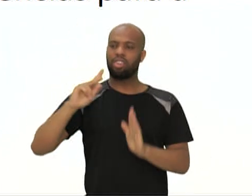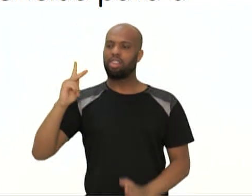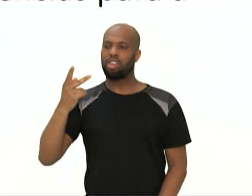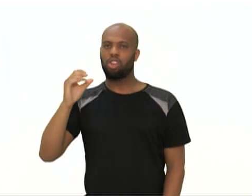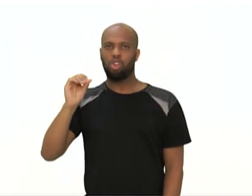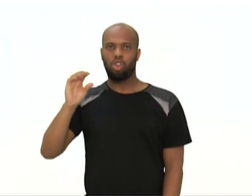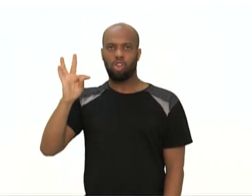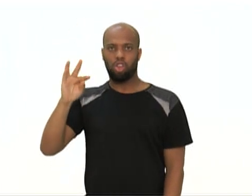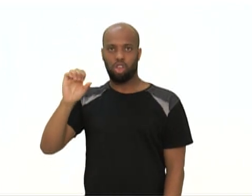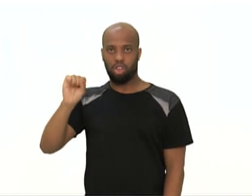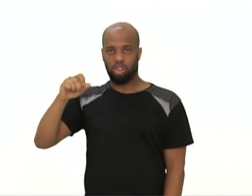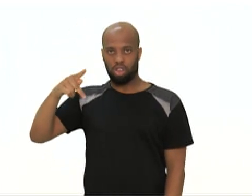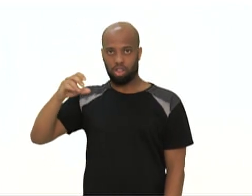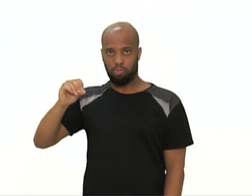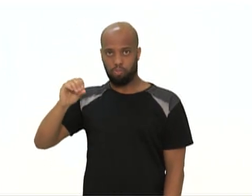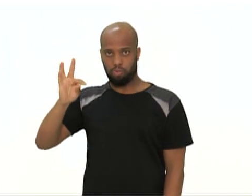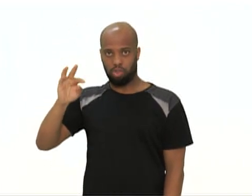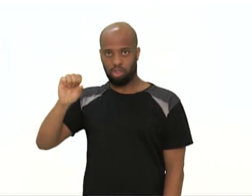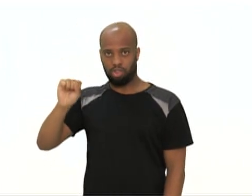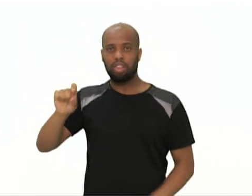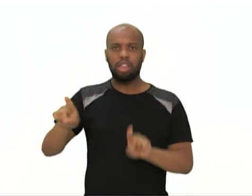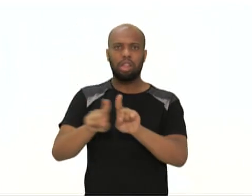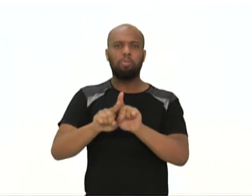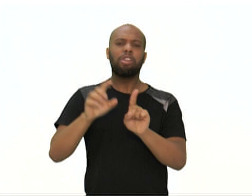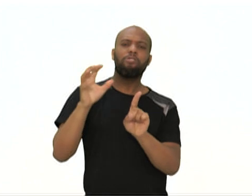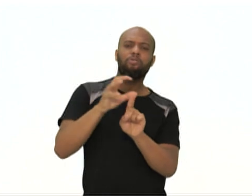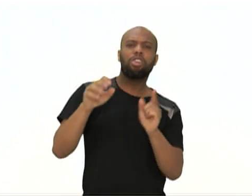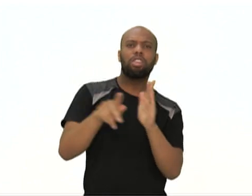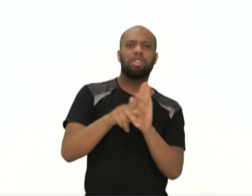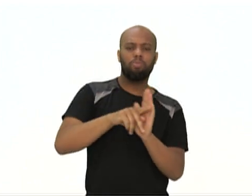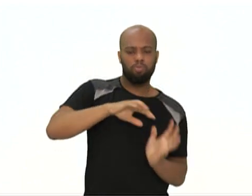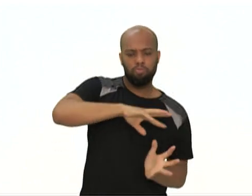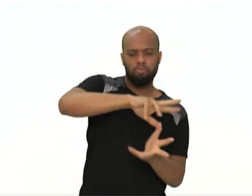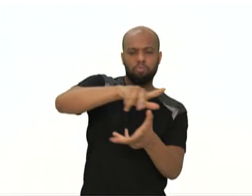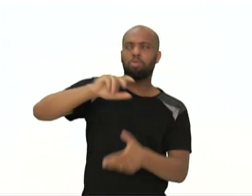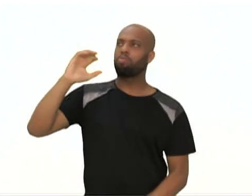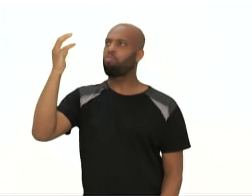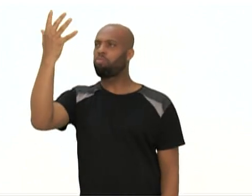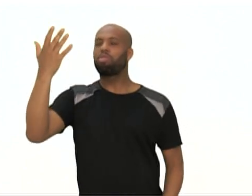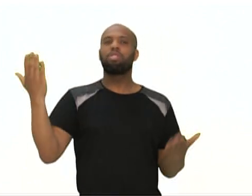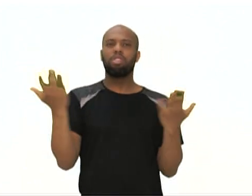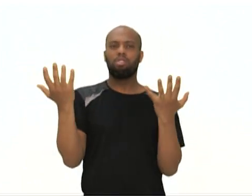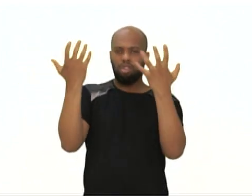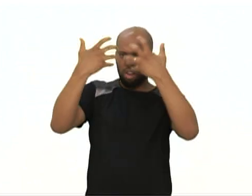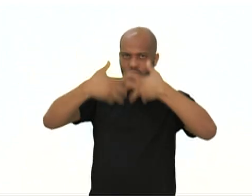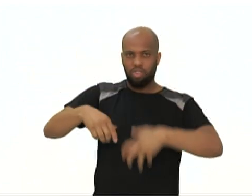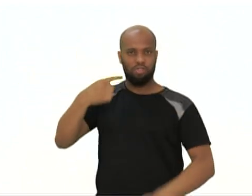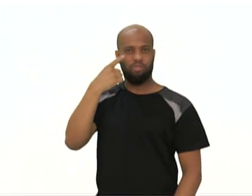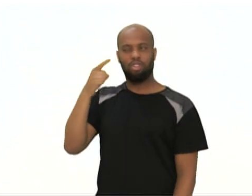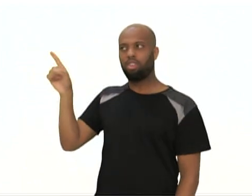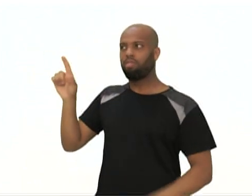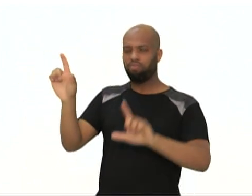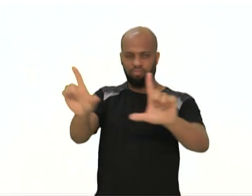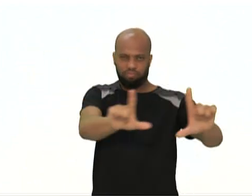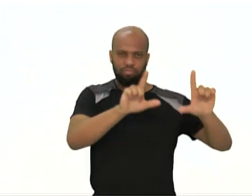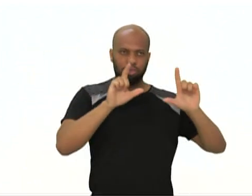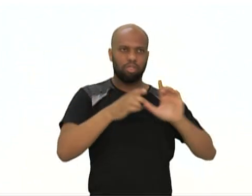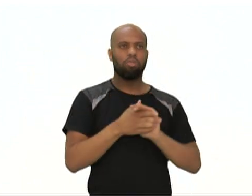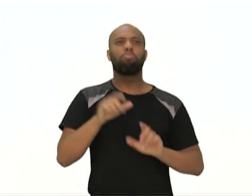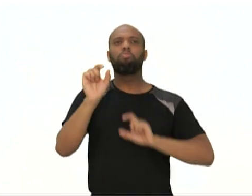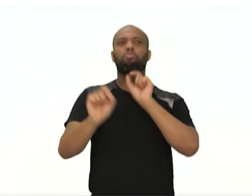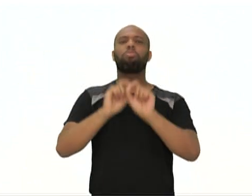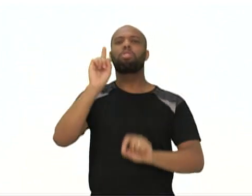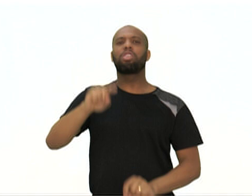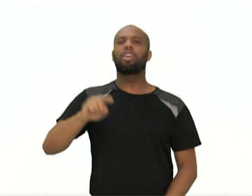para a dinâmica climática global. E aí eu já trago para você uma reflexão inicial. Olha ali na tela. O que